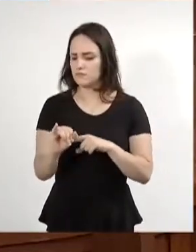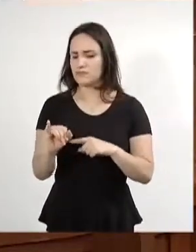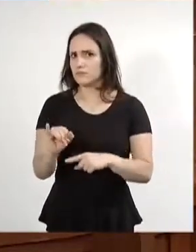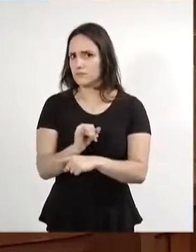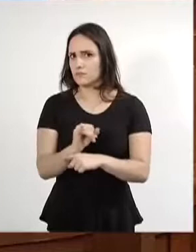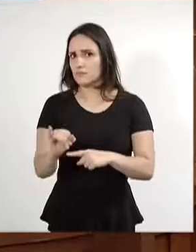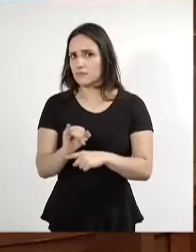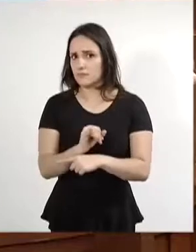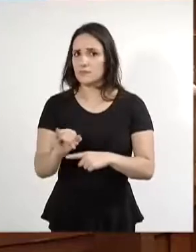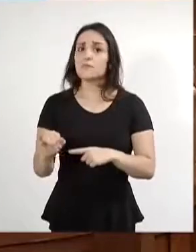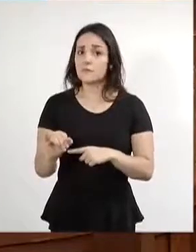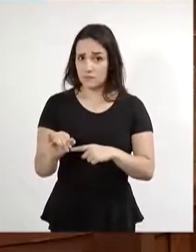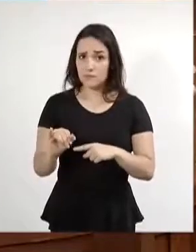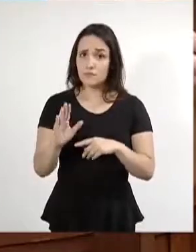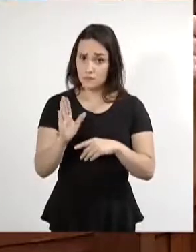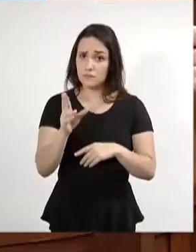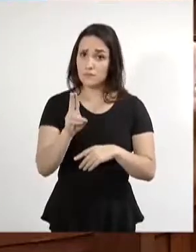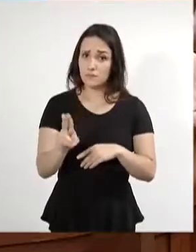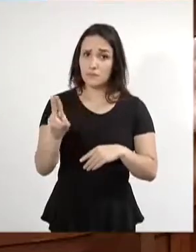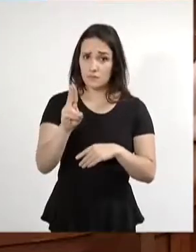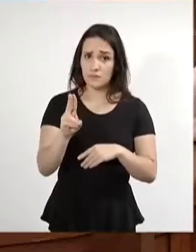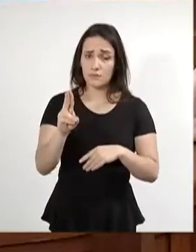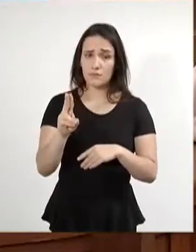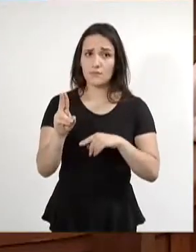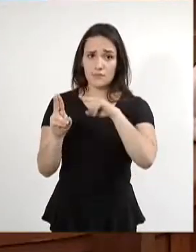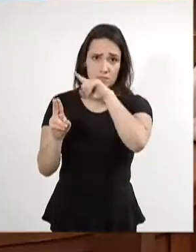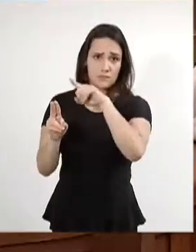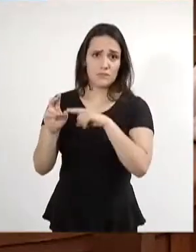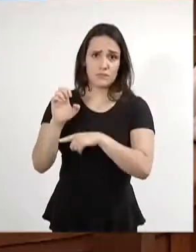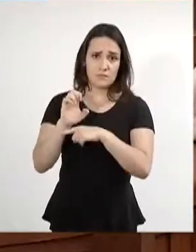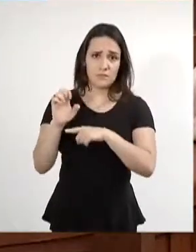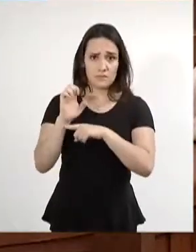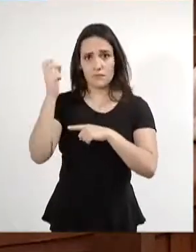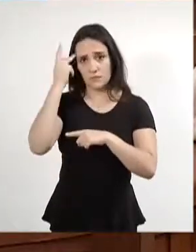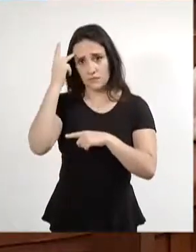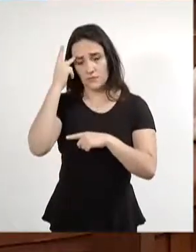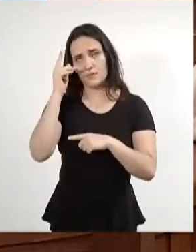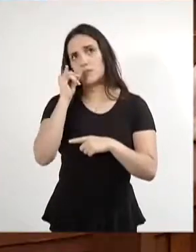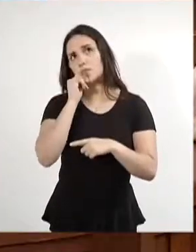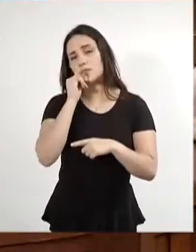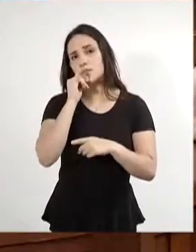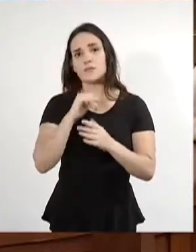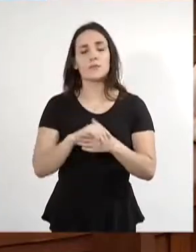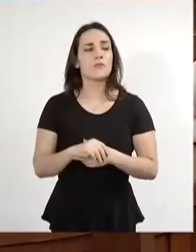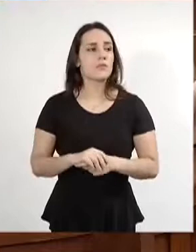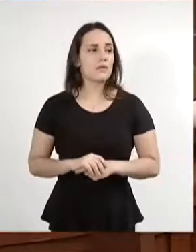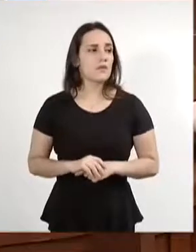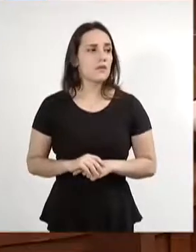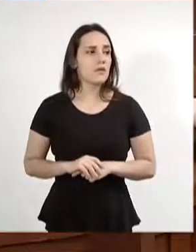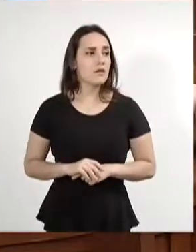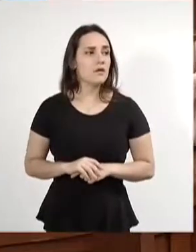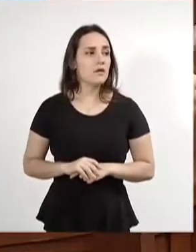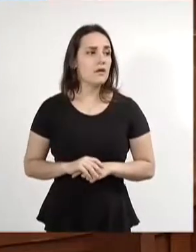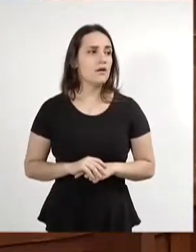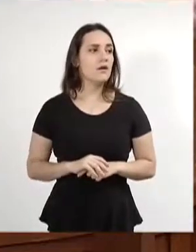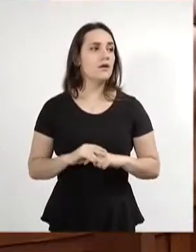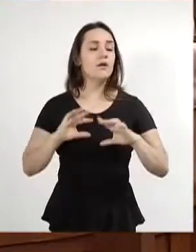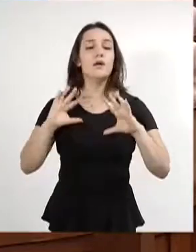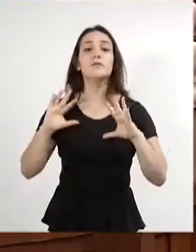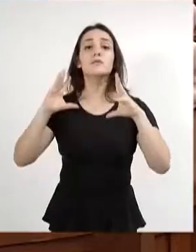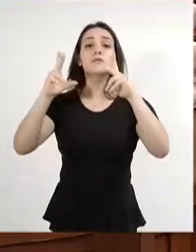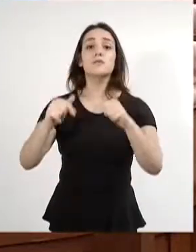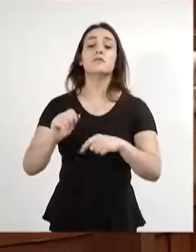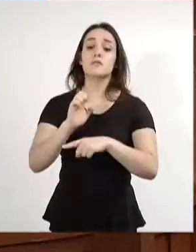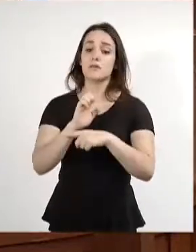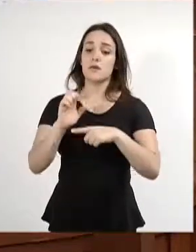que já estão sendo utilizadas no estado de São Paulo, como, por exemplo, todas as